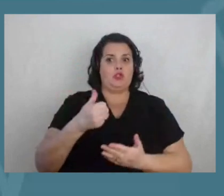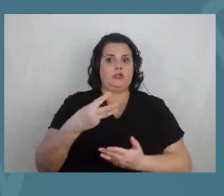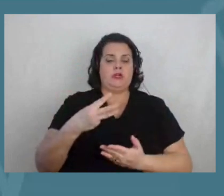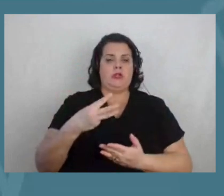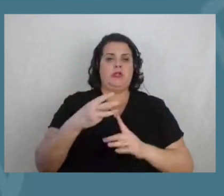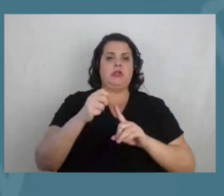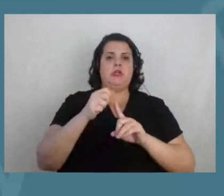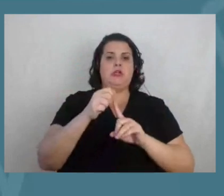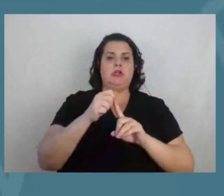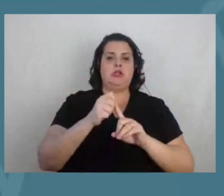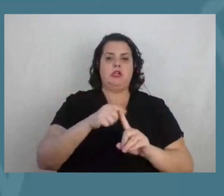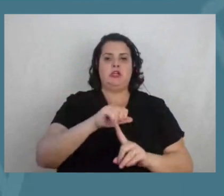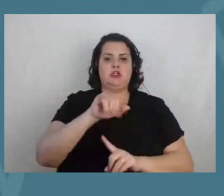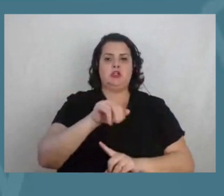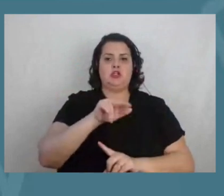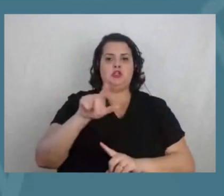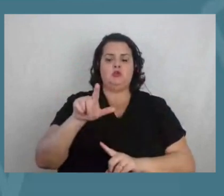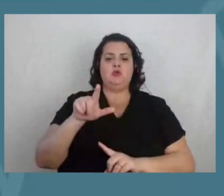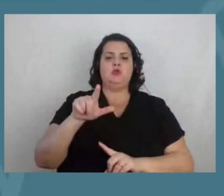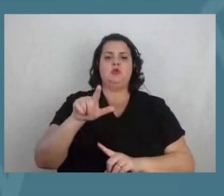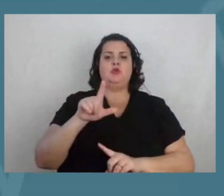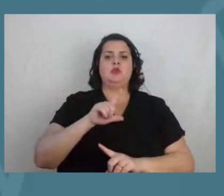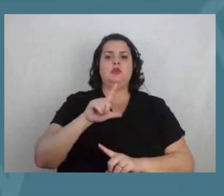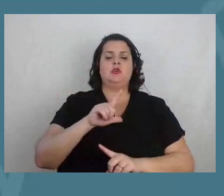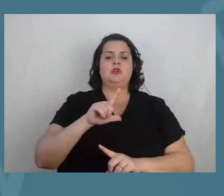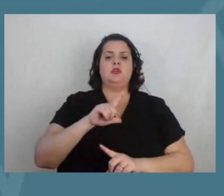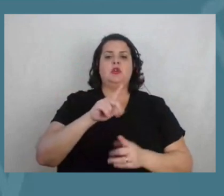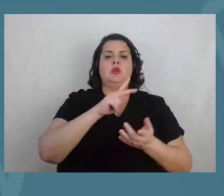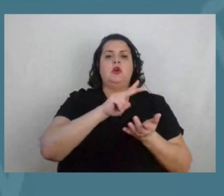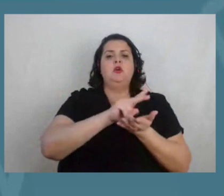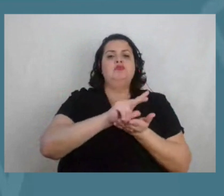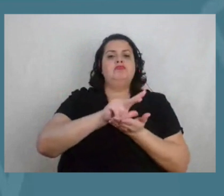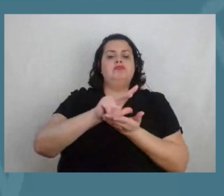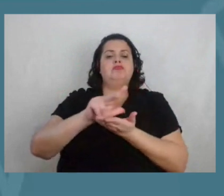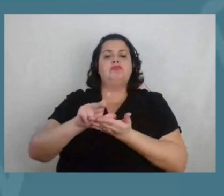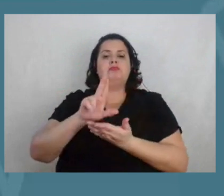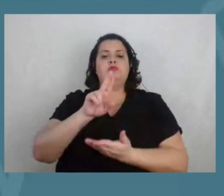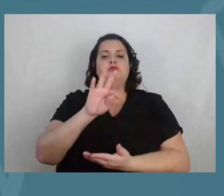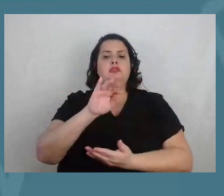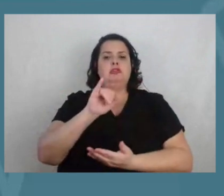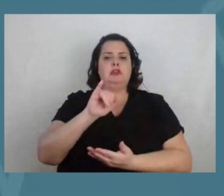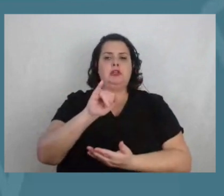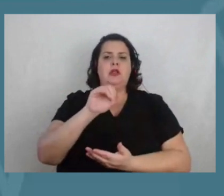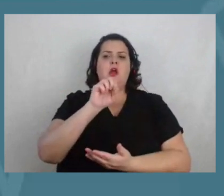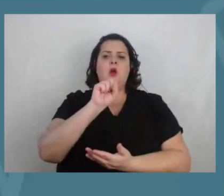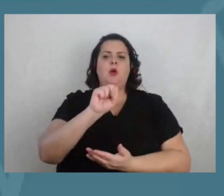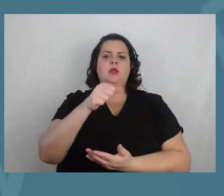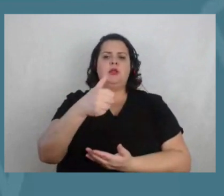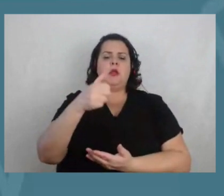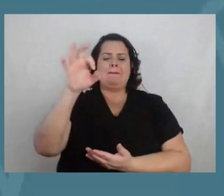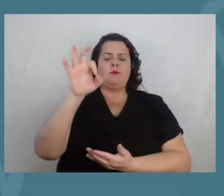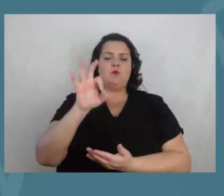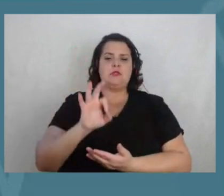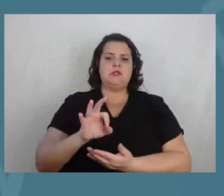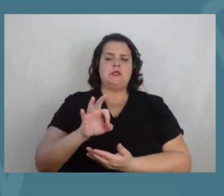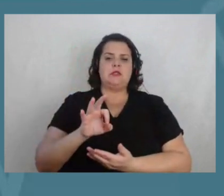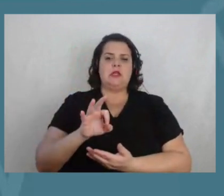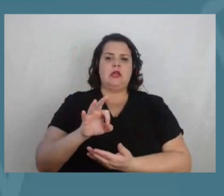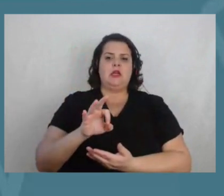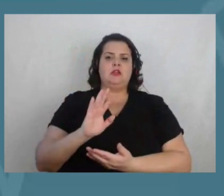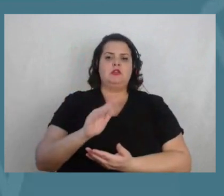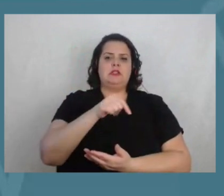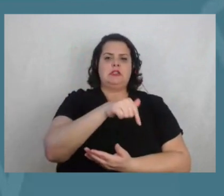ocupação da nossa UTI, 81% da Covid, UTI Covid, 71